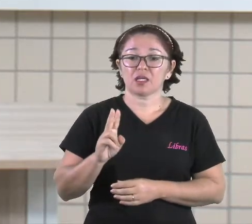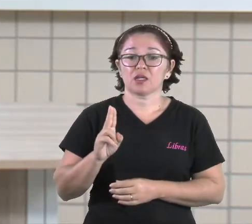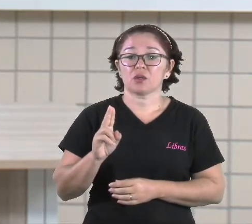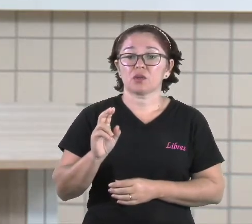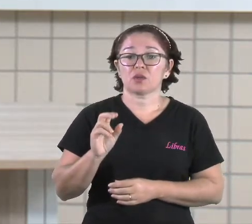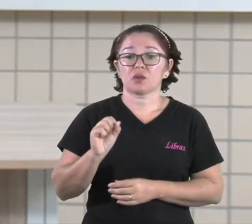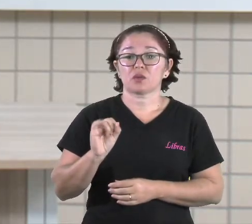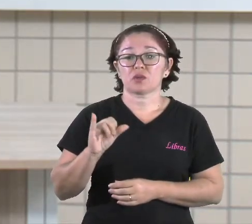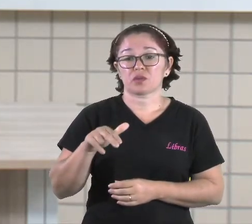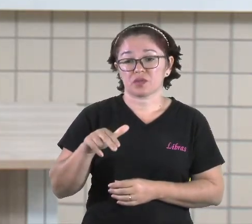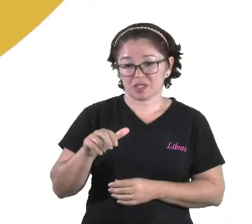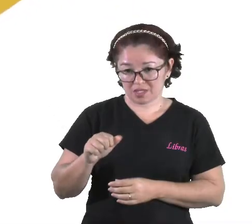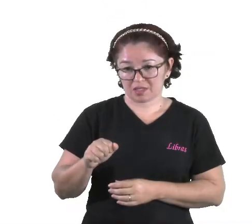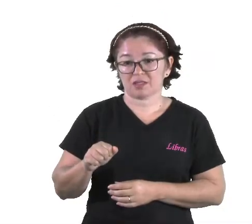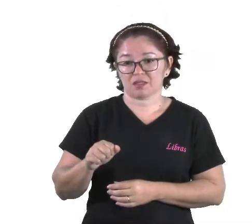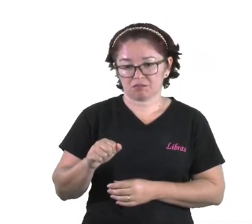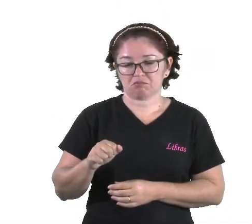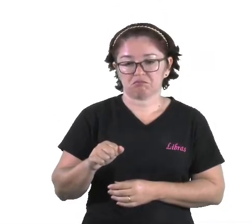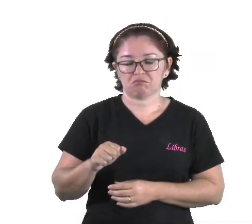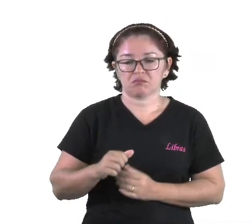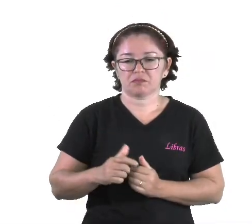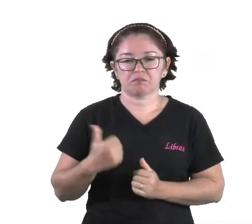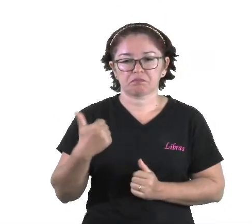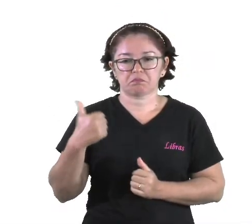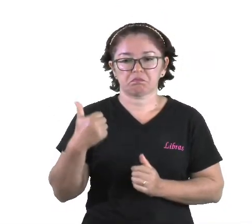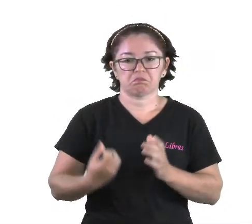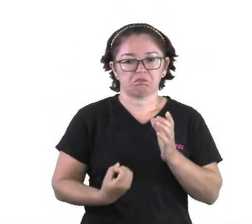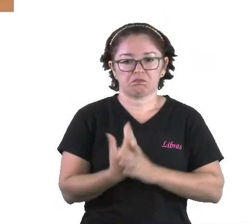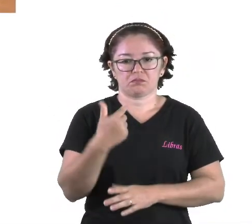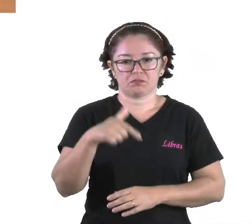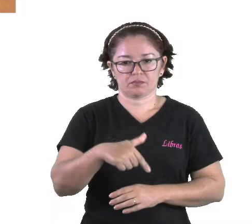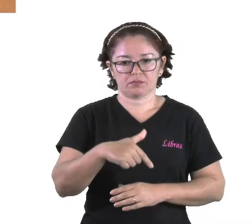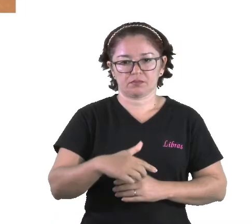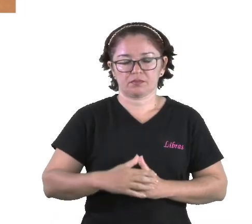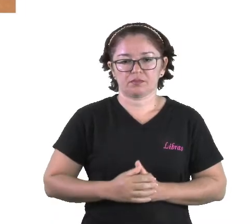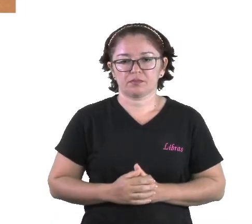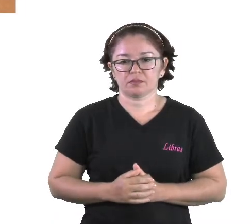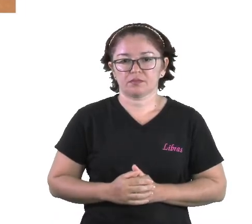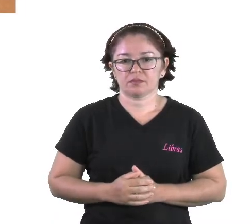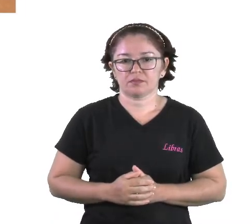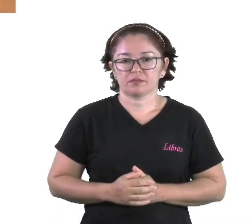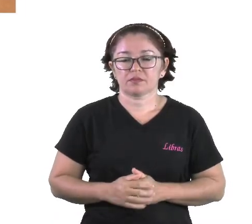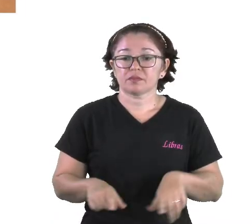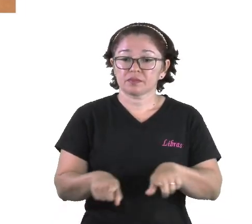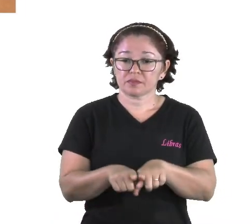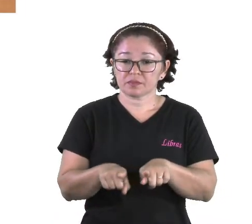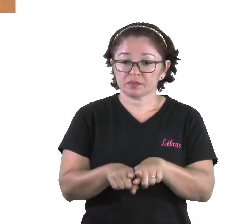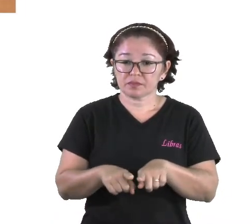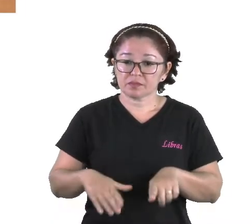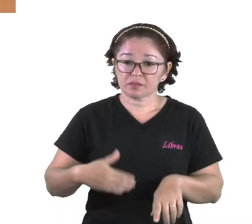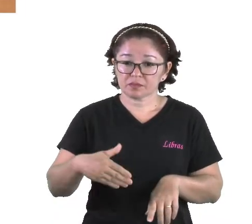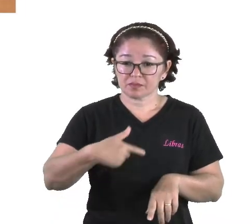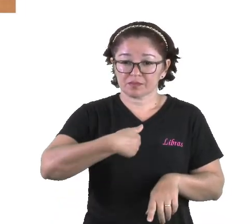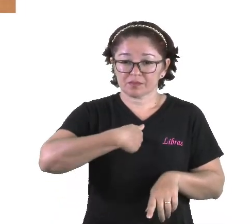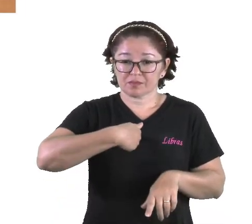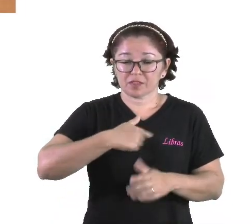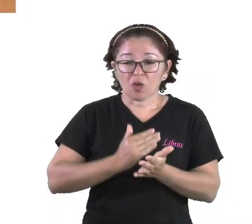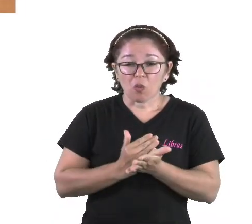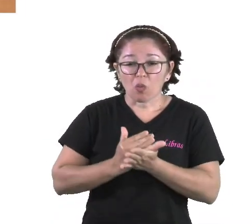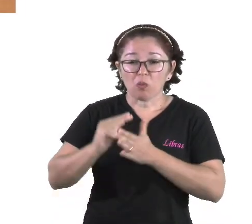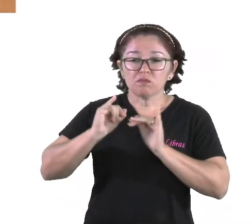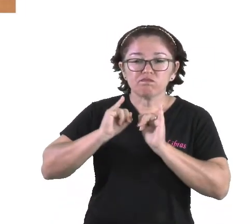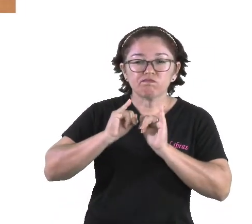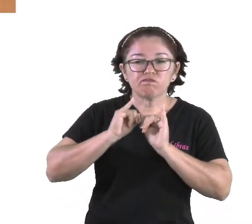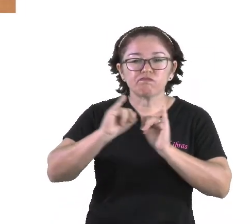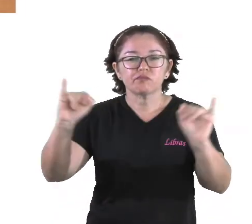Companhia Siderúrgica Nacional. Getúlio Vargas também passa a utilizar a propaganda como sendo um